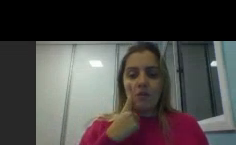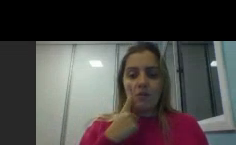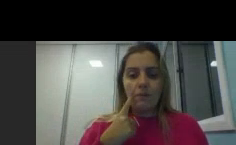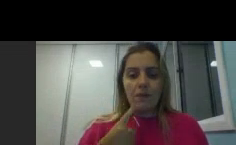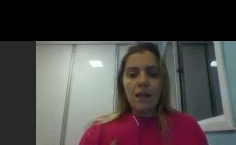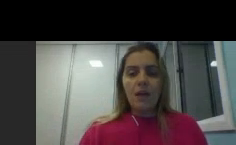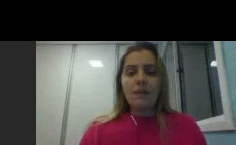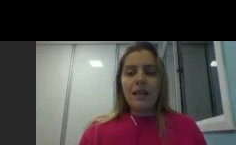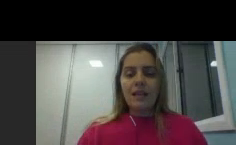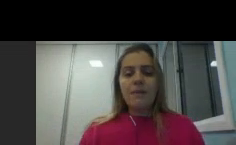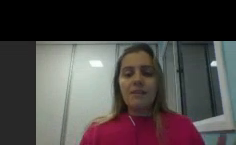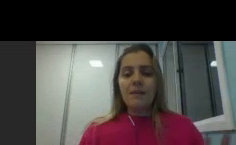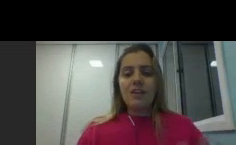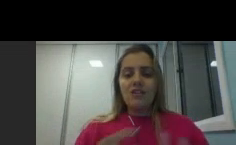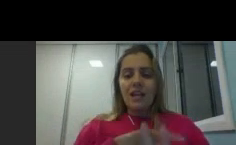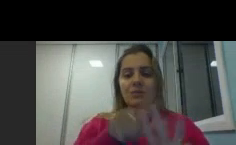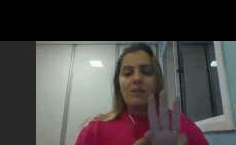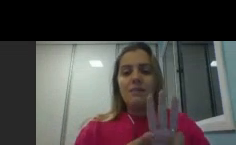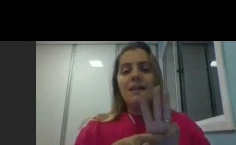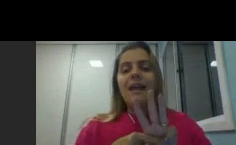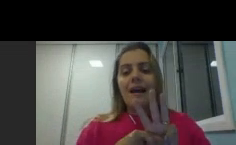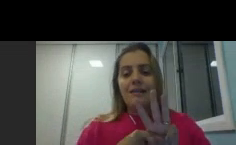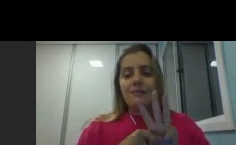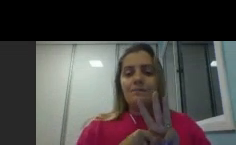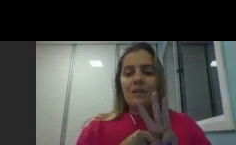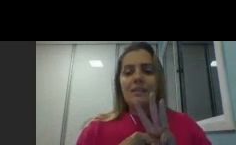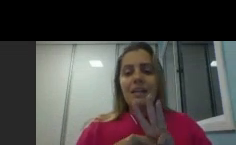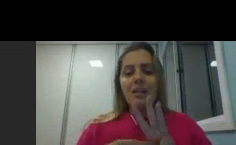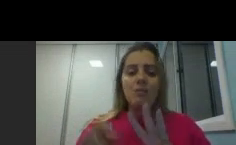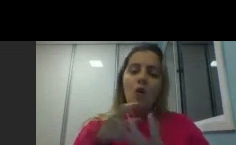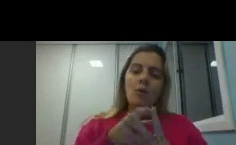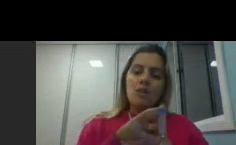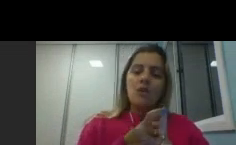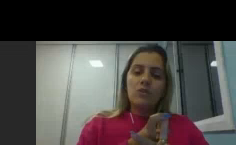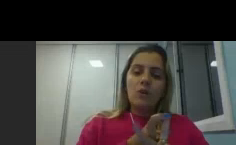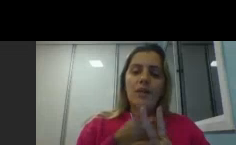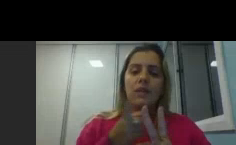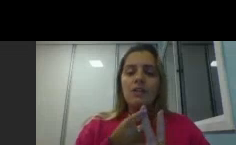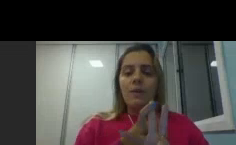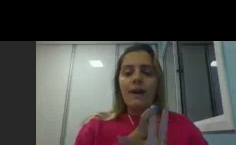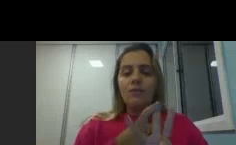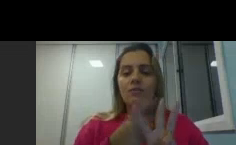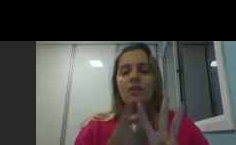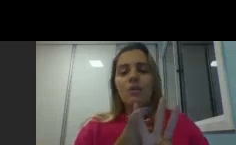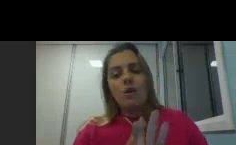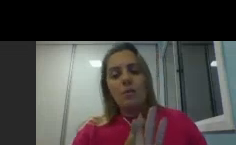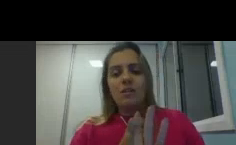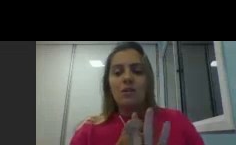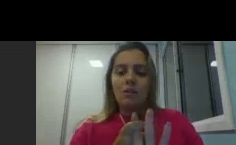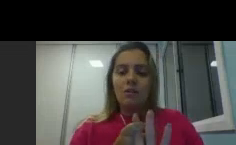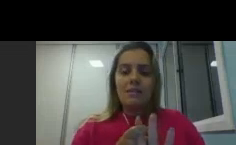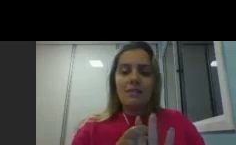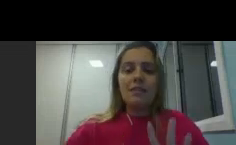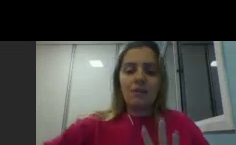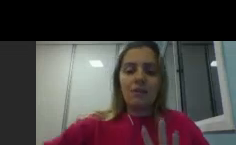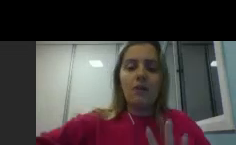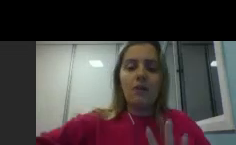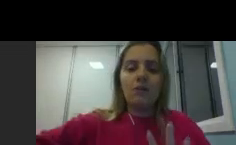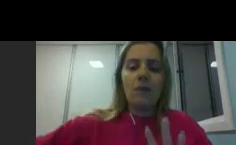meus olhos, eu teria simplesmente 3 possibilidades, que seria tipo o homozigoto dominante, o heterozigoto e o